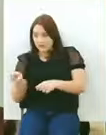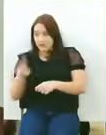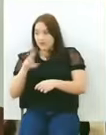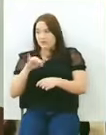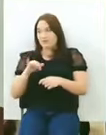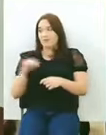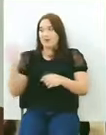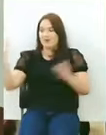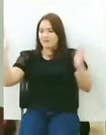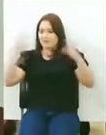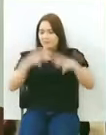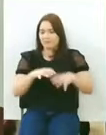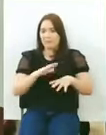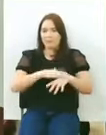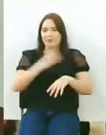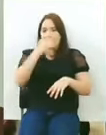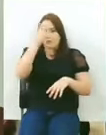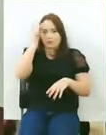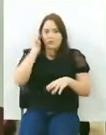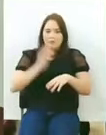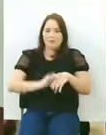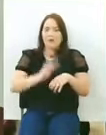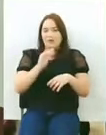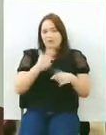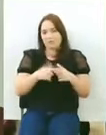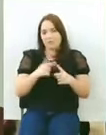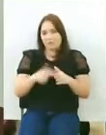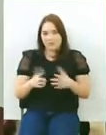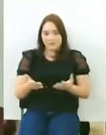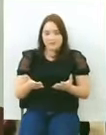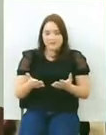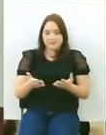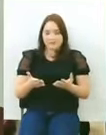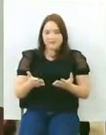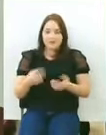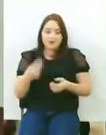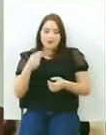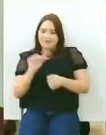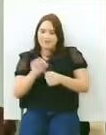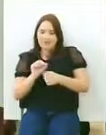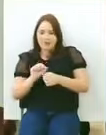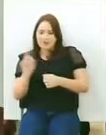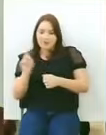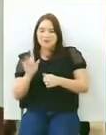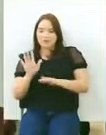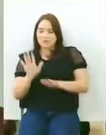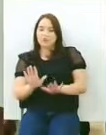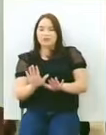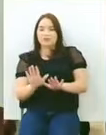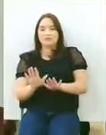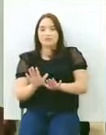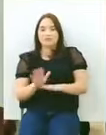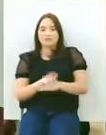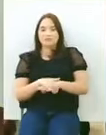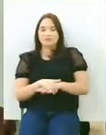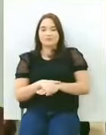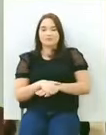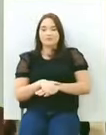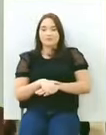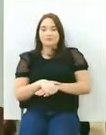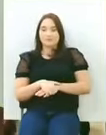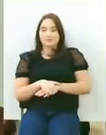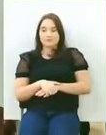aí, vai trazer um monte de gente nova, mais problema para a gente administrar. Não mexe com isso não, pastor, deixa a igreja do tamanho que